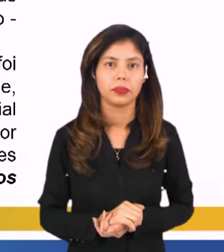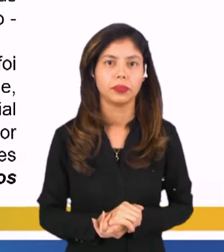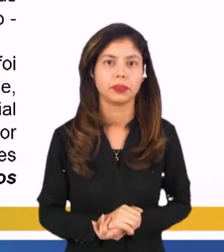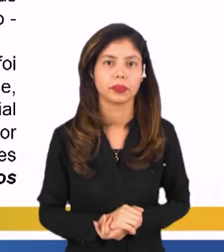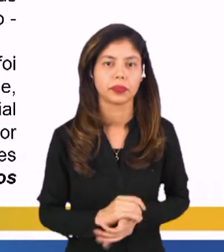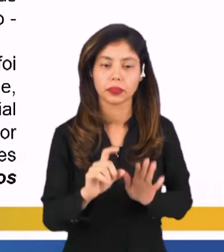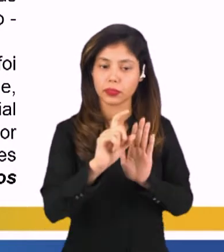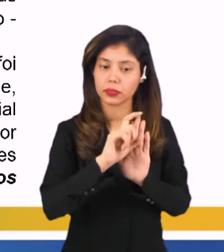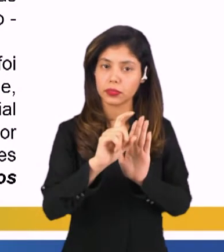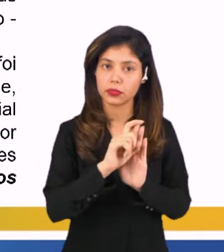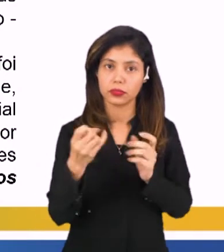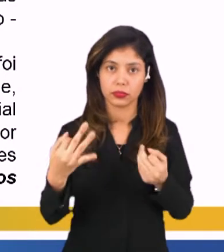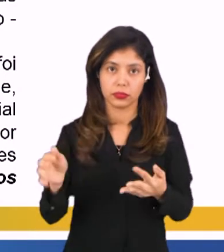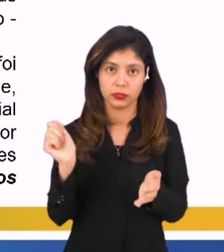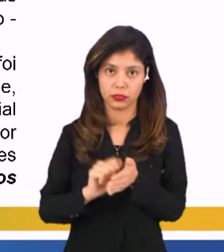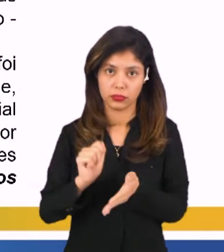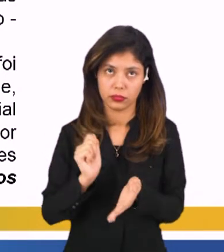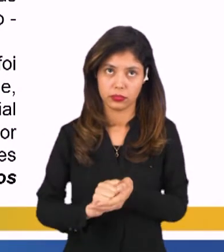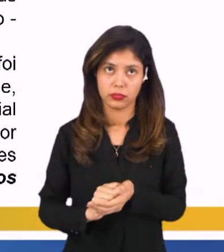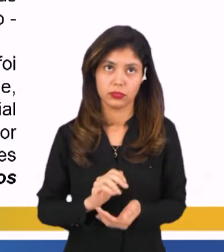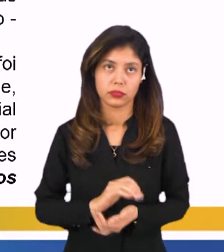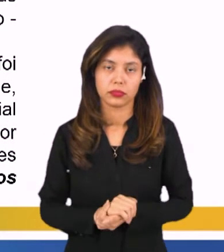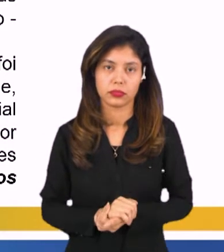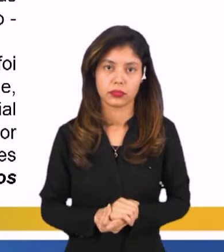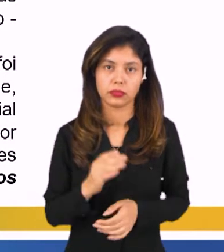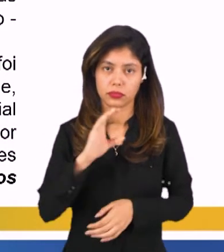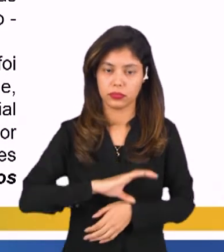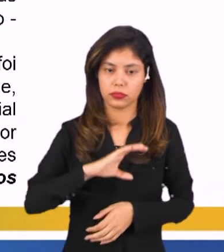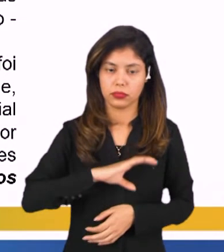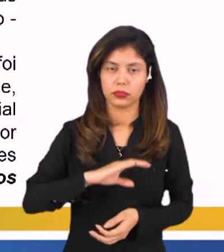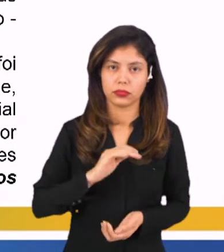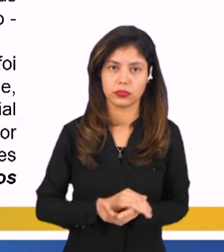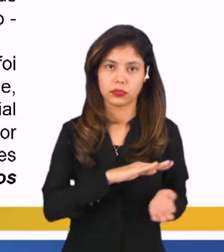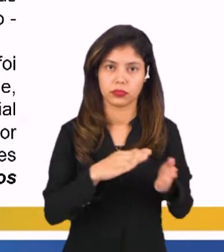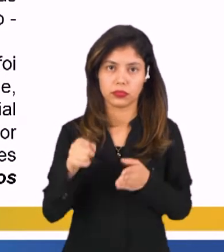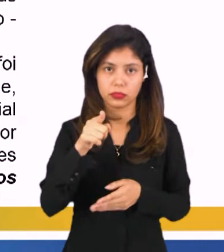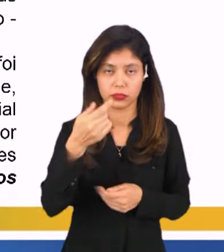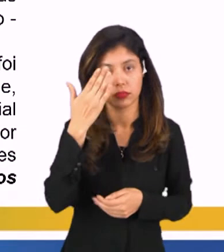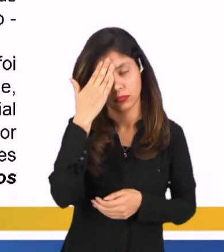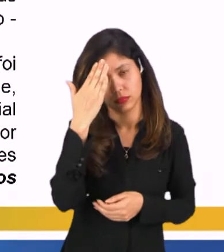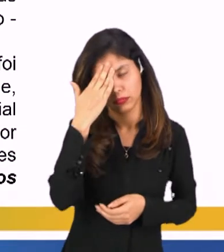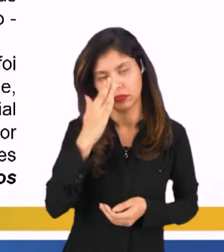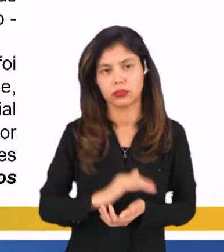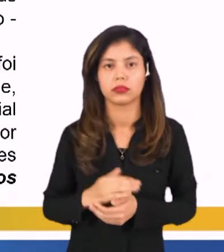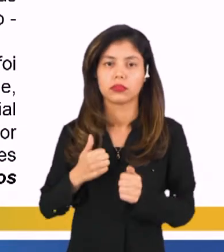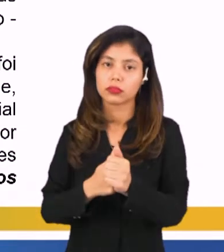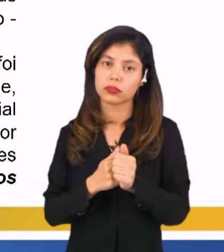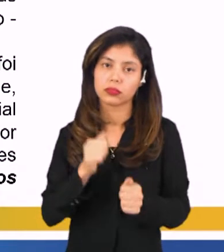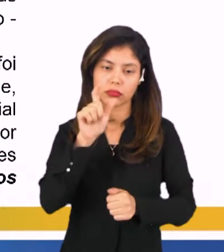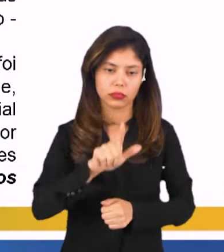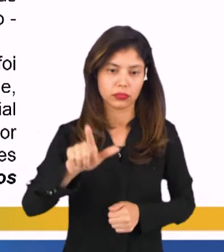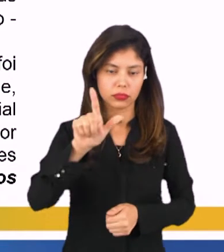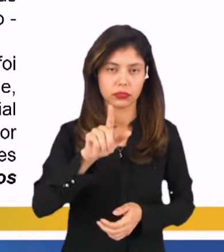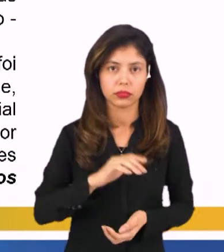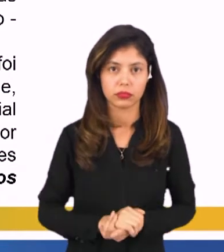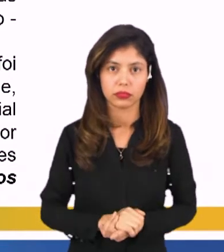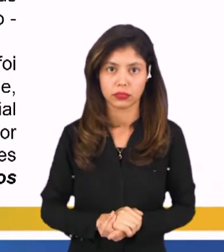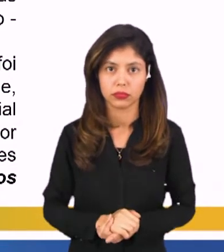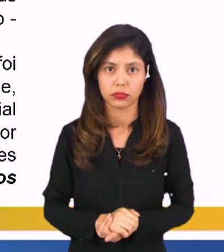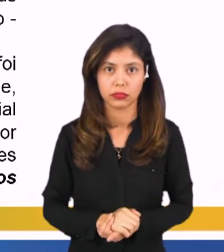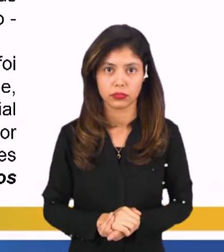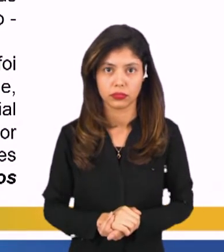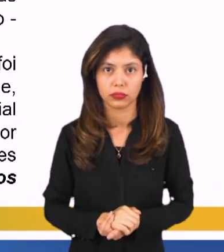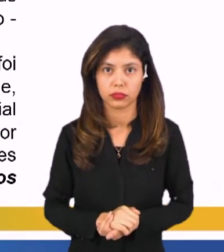Este trecho de la autobiografía está en portugués para que ustedes puedan acompañar la lectura y